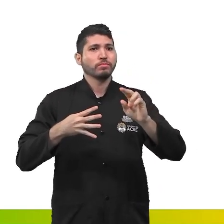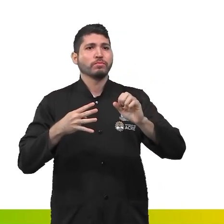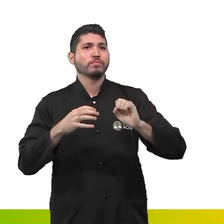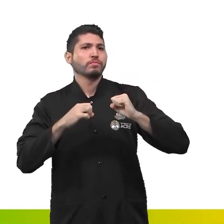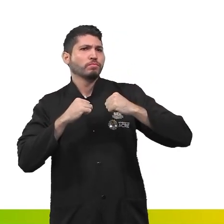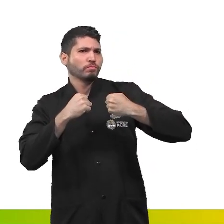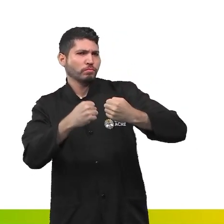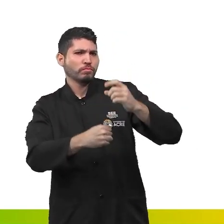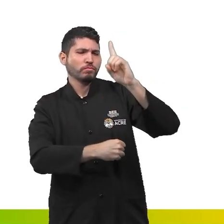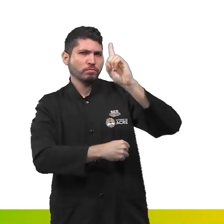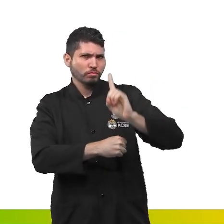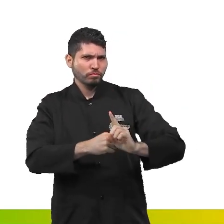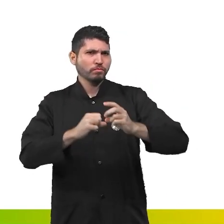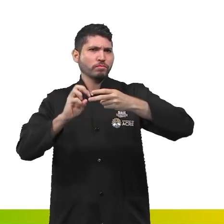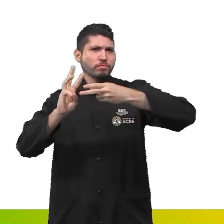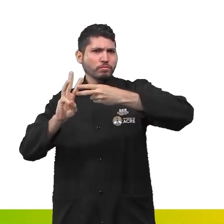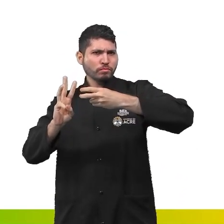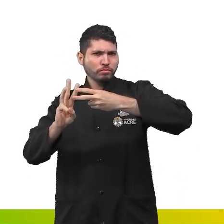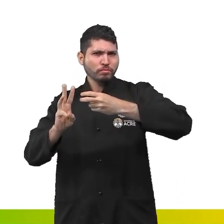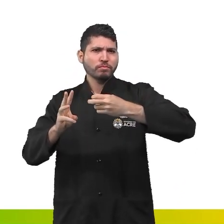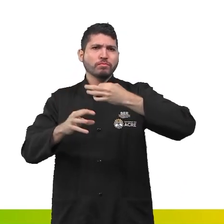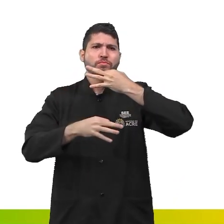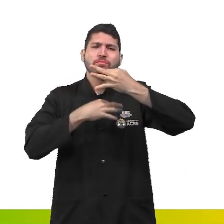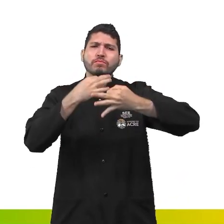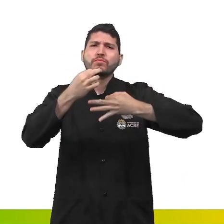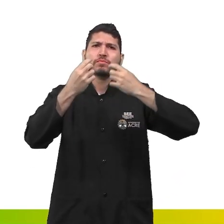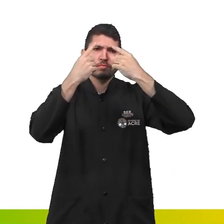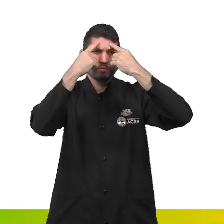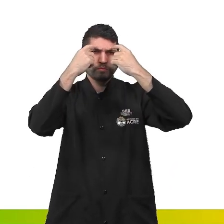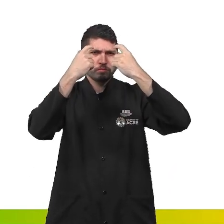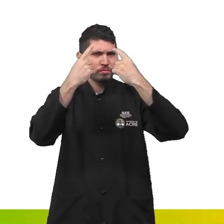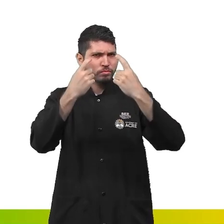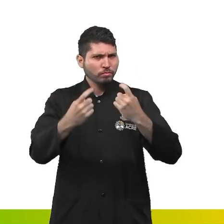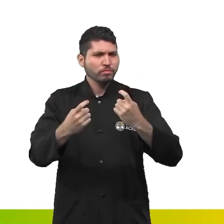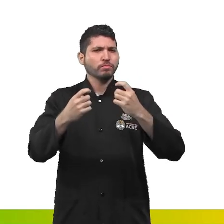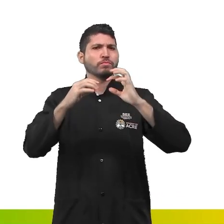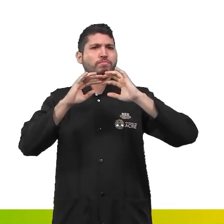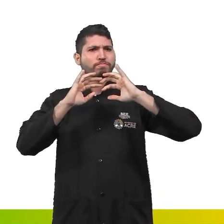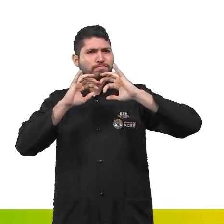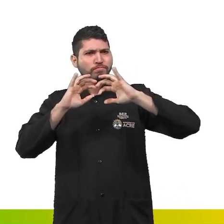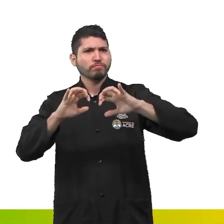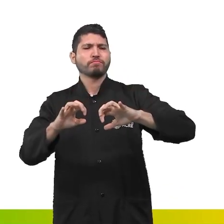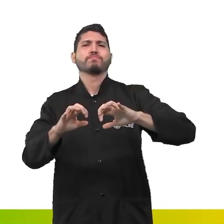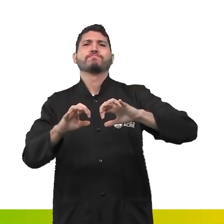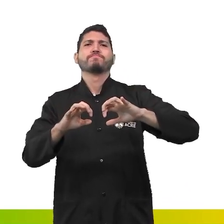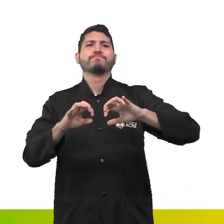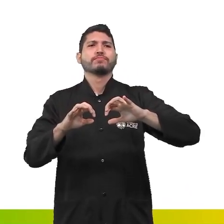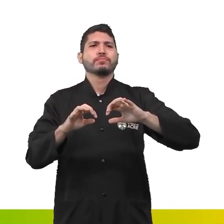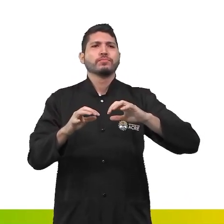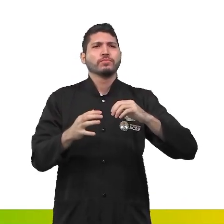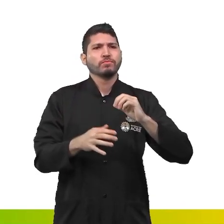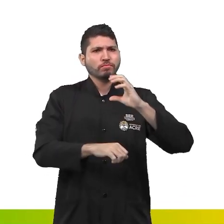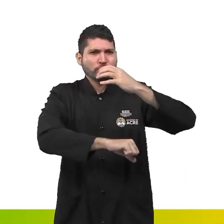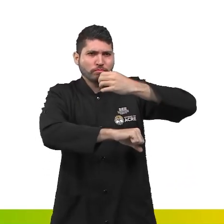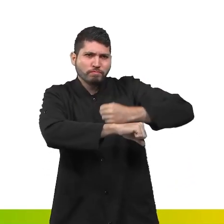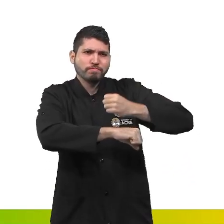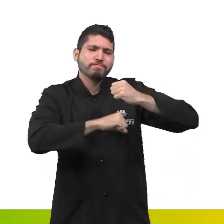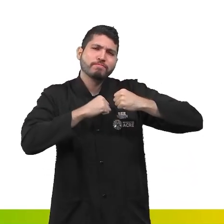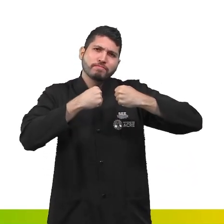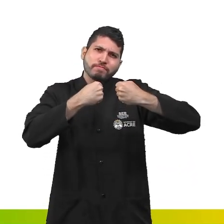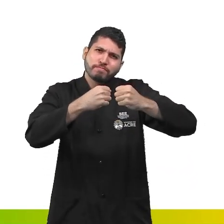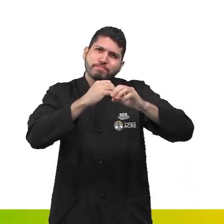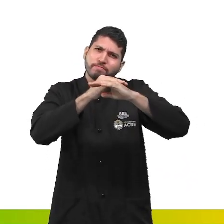dos povos indígenas. Ele criticou a violência e a exploração dos colonizadores, defendendo